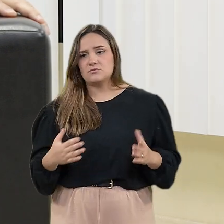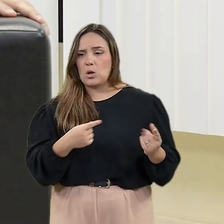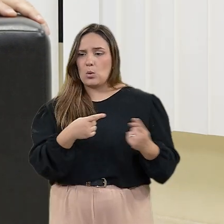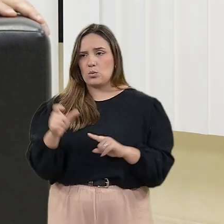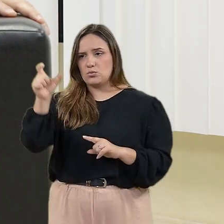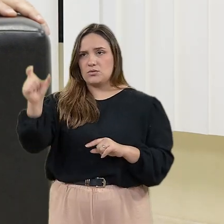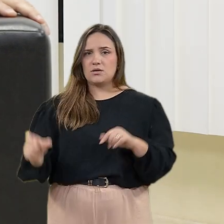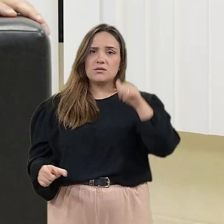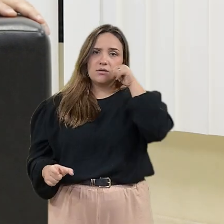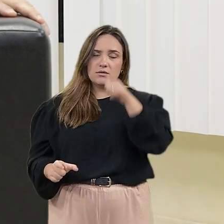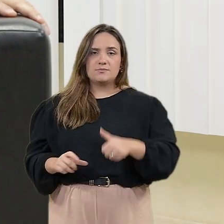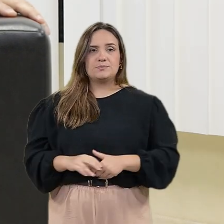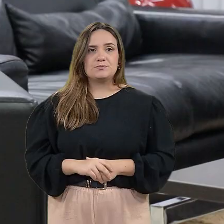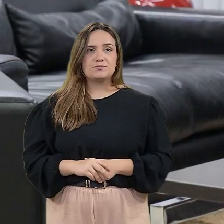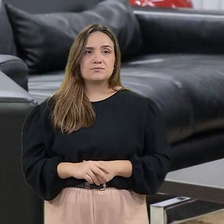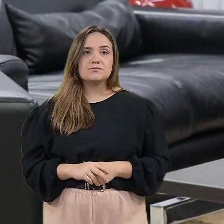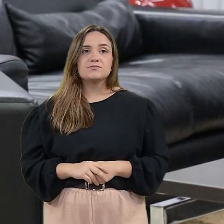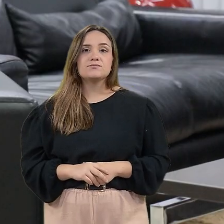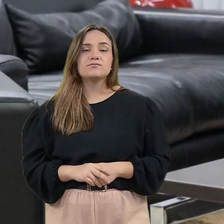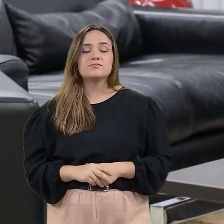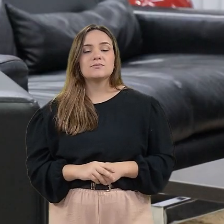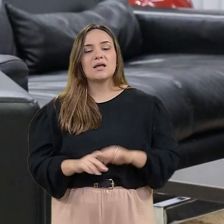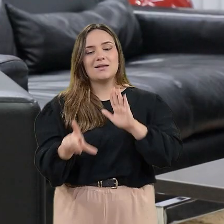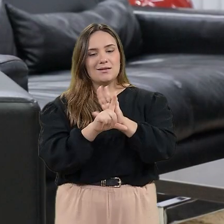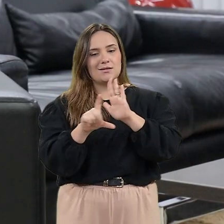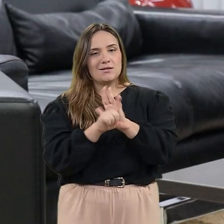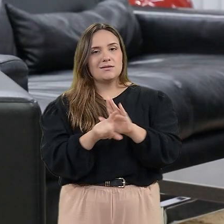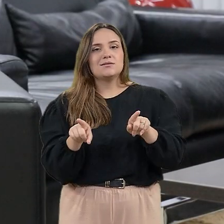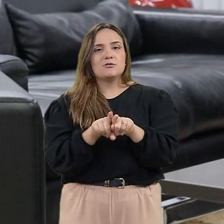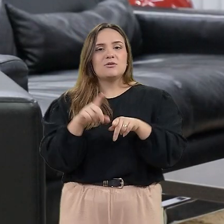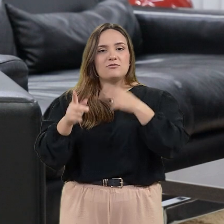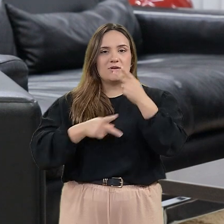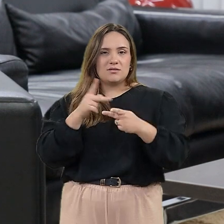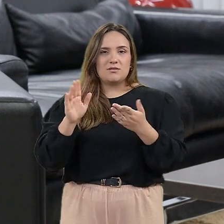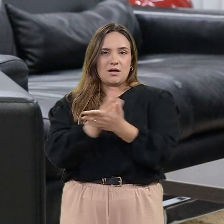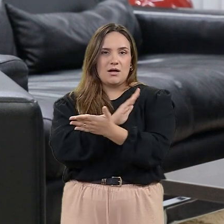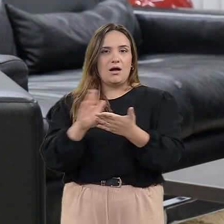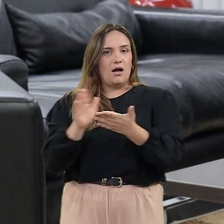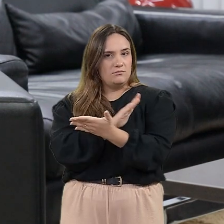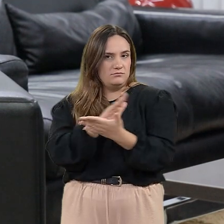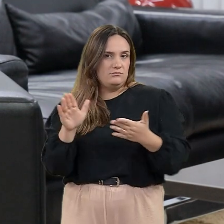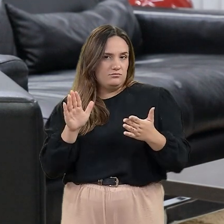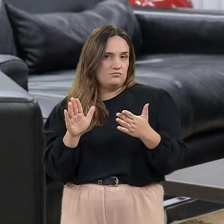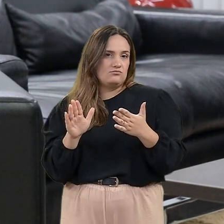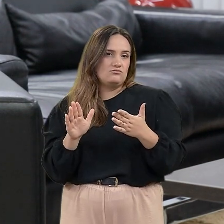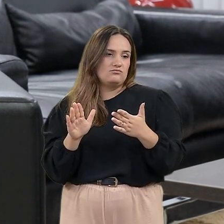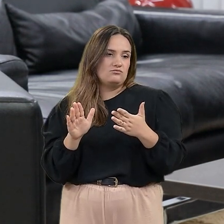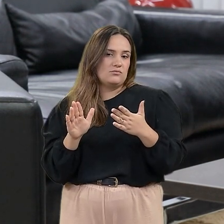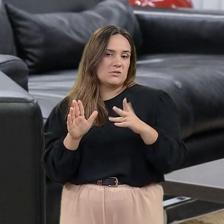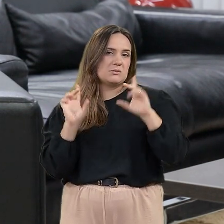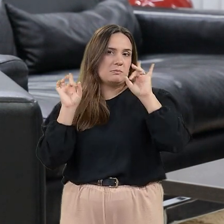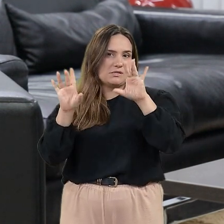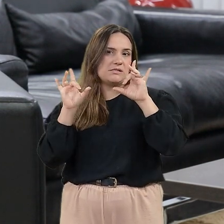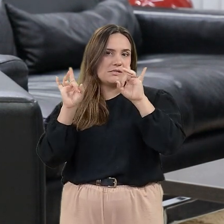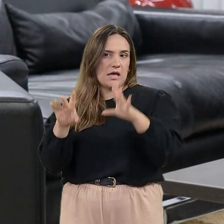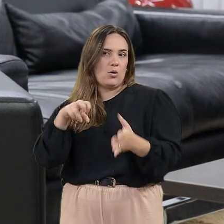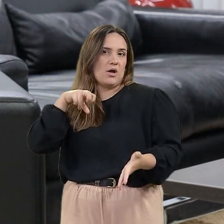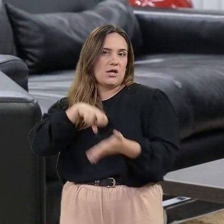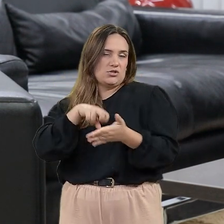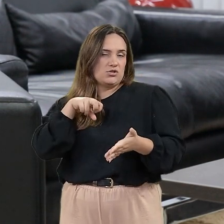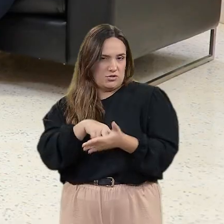última razão, contra a mulher. E a lei também estabelece algumas causas especiais de aumento de pena, no caso do